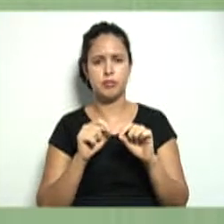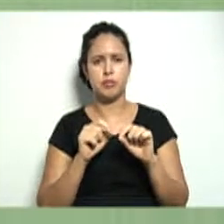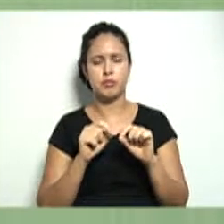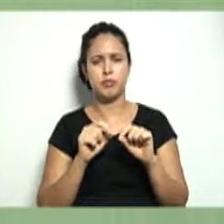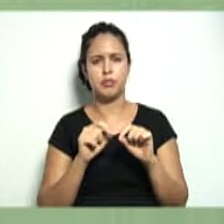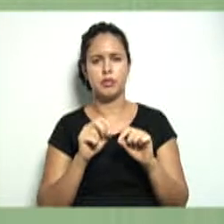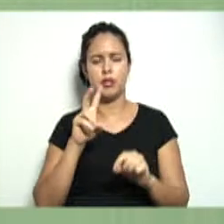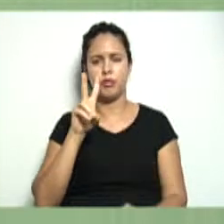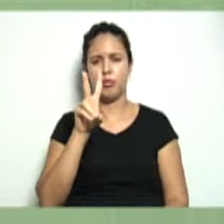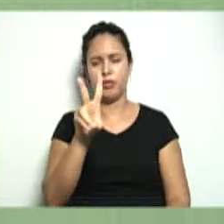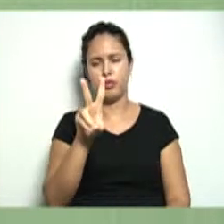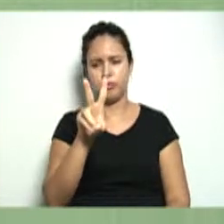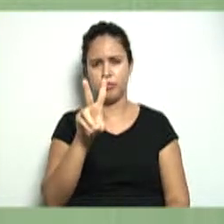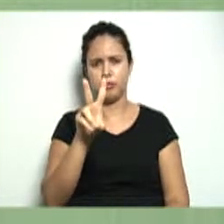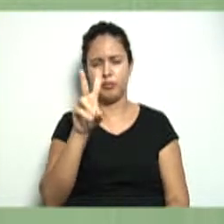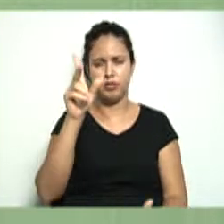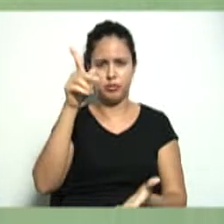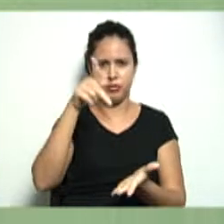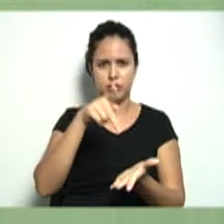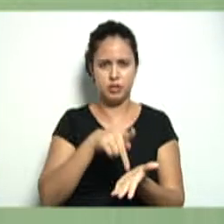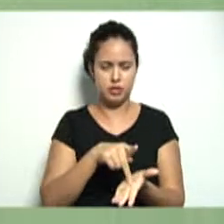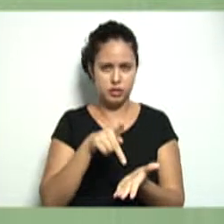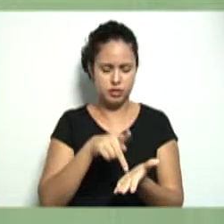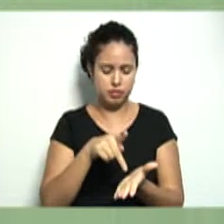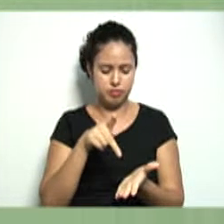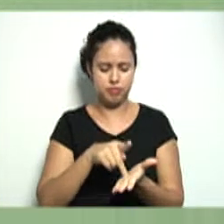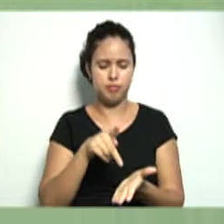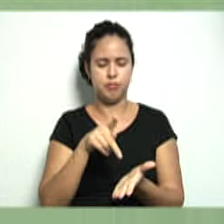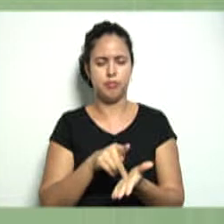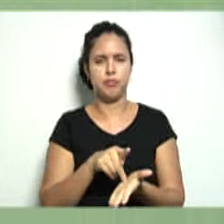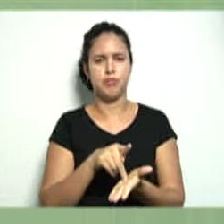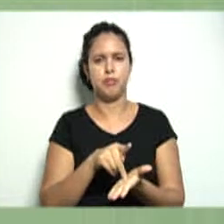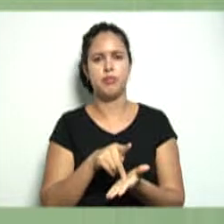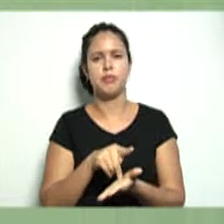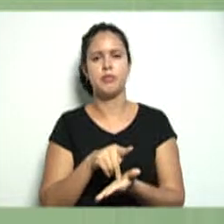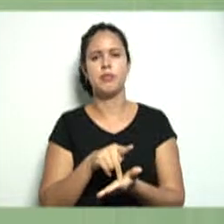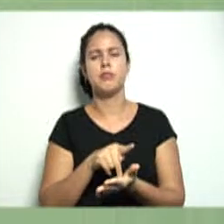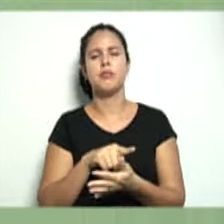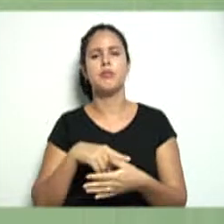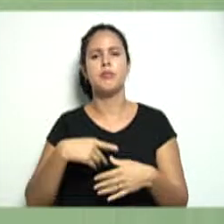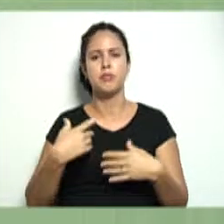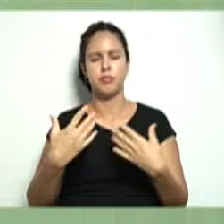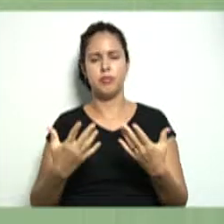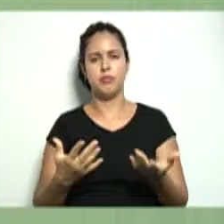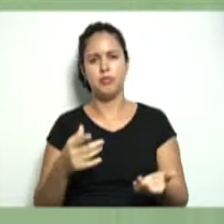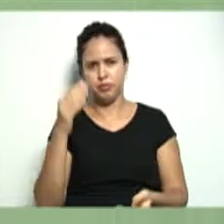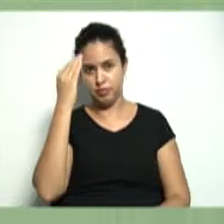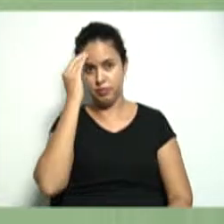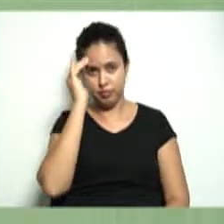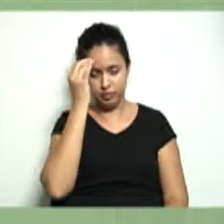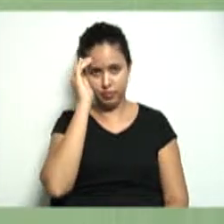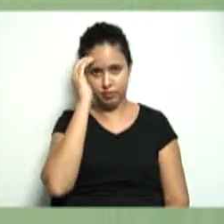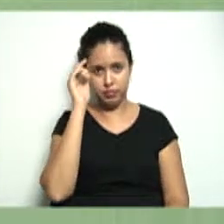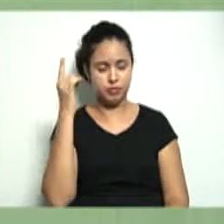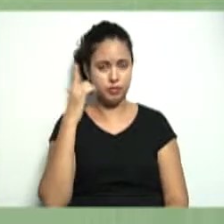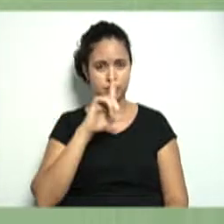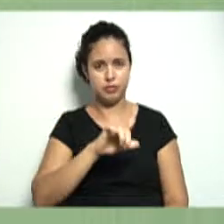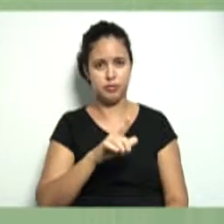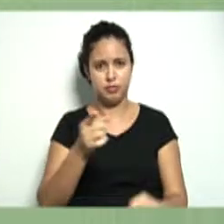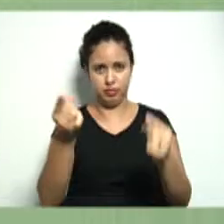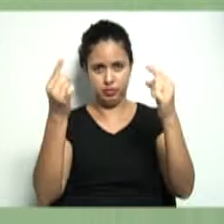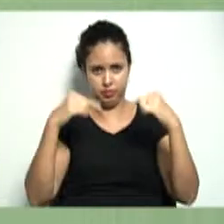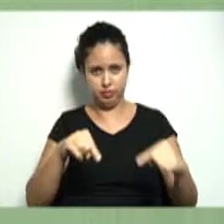para ela V, porque ela é verdadeira. Espero que todo mundo tenha acertado. Vamos